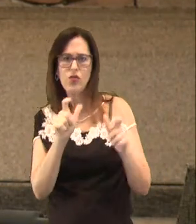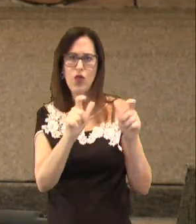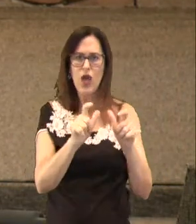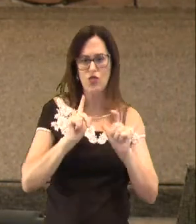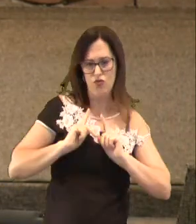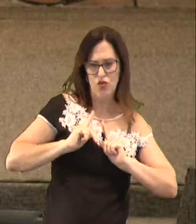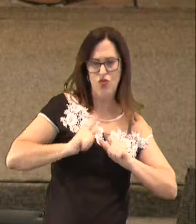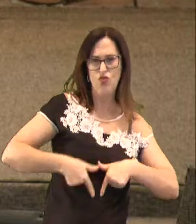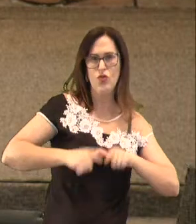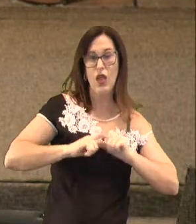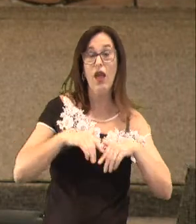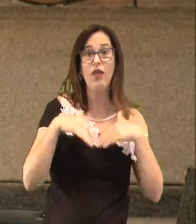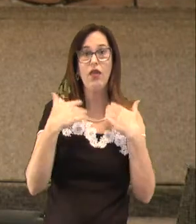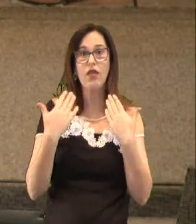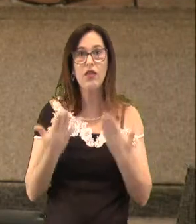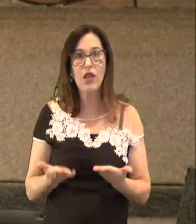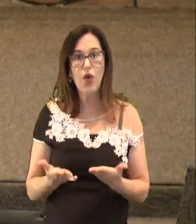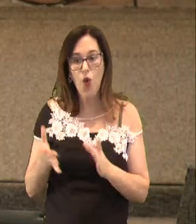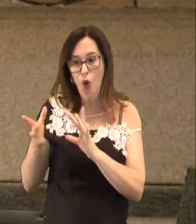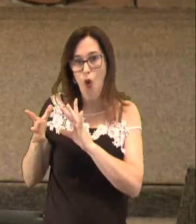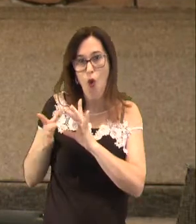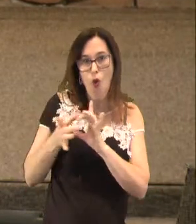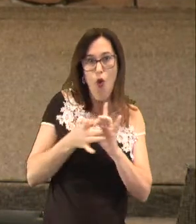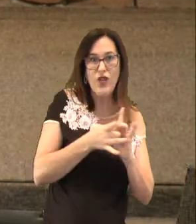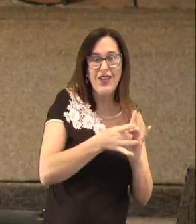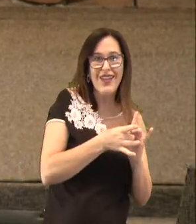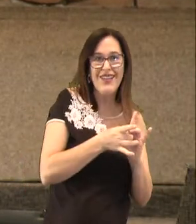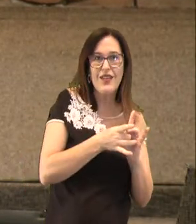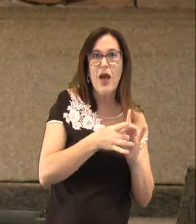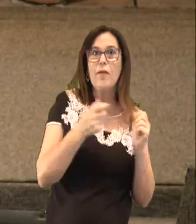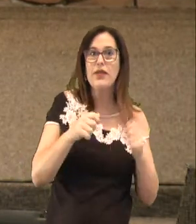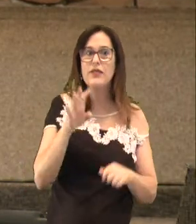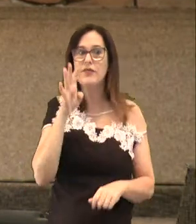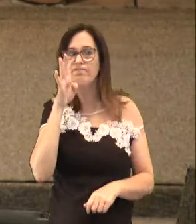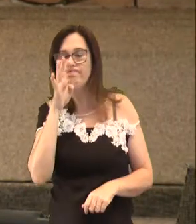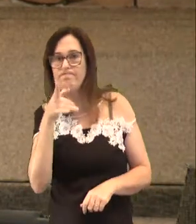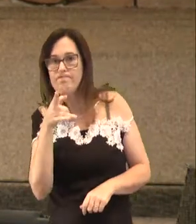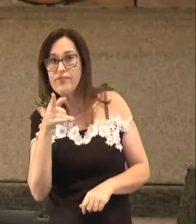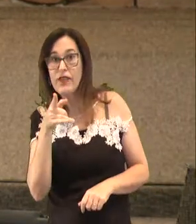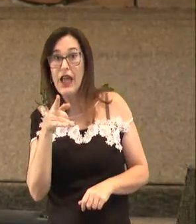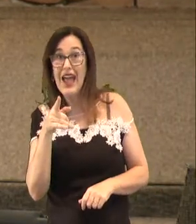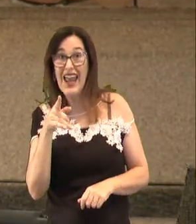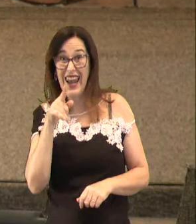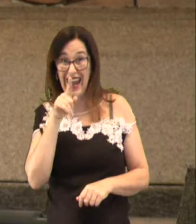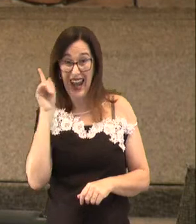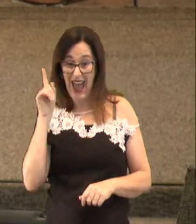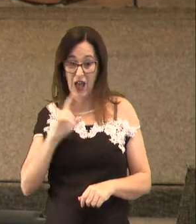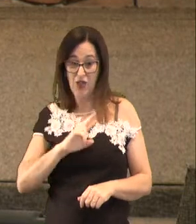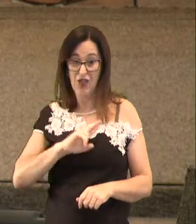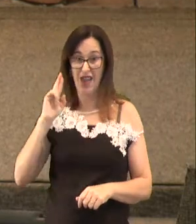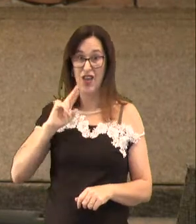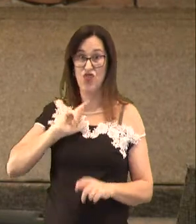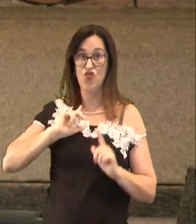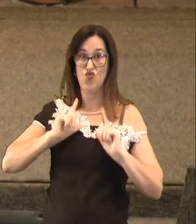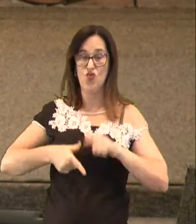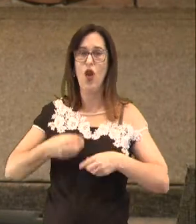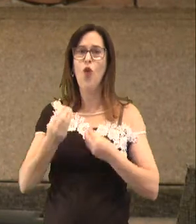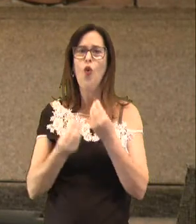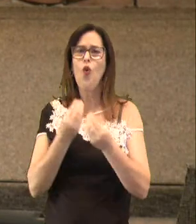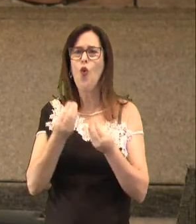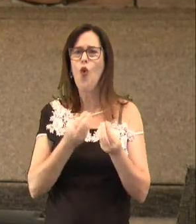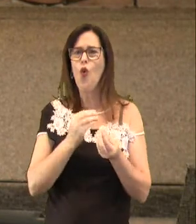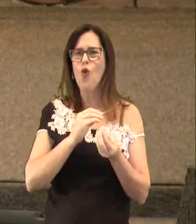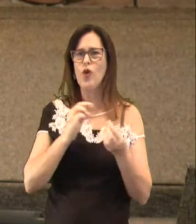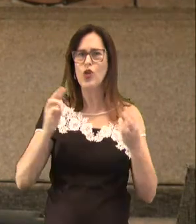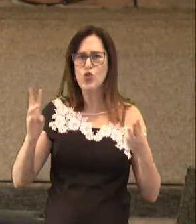Judéia, então o contexto deles precisa ser observado. E no judaísmo havia muitas formas